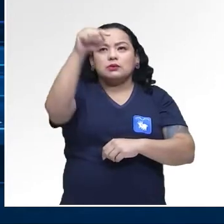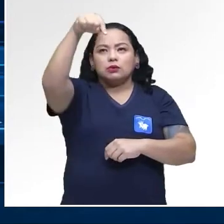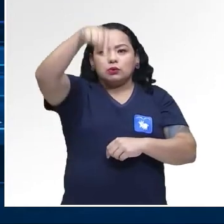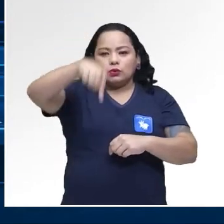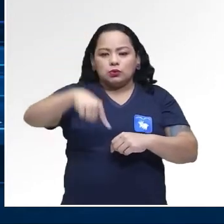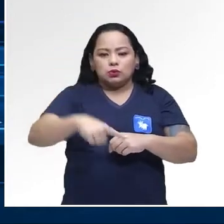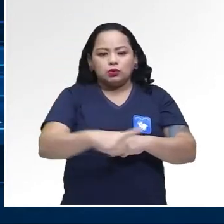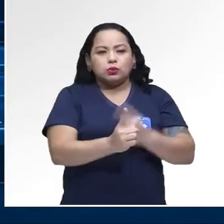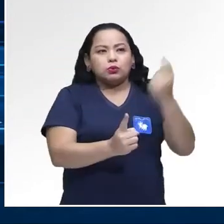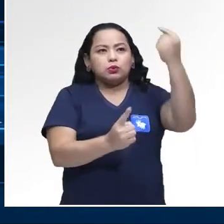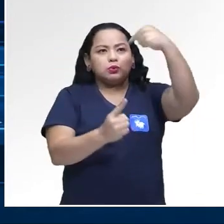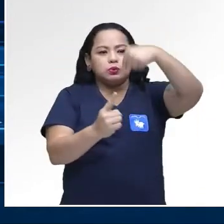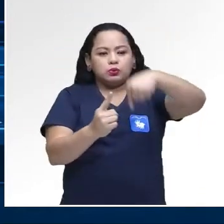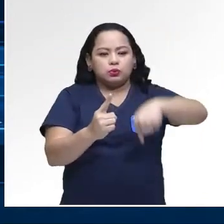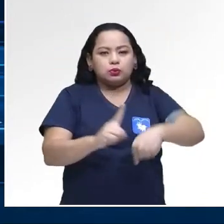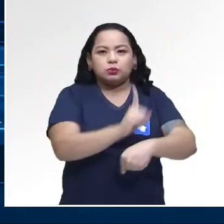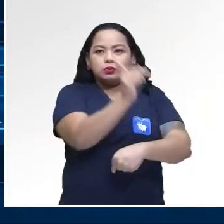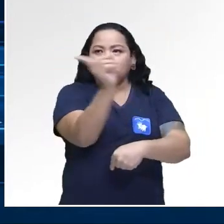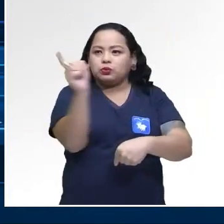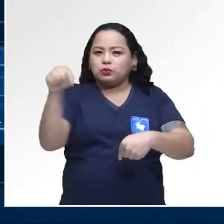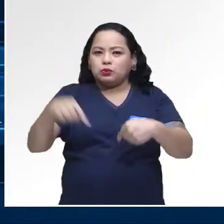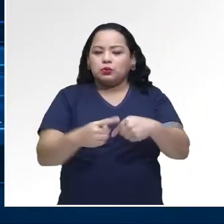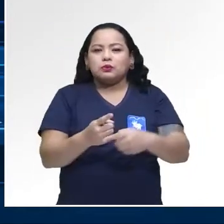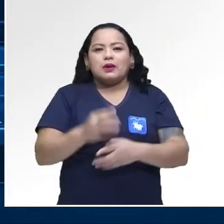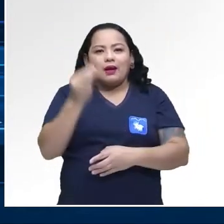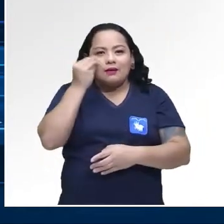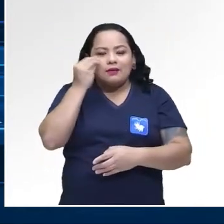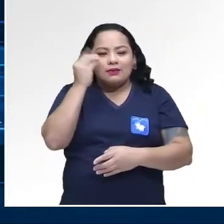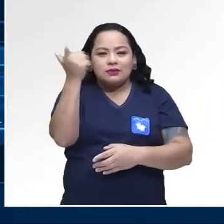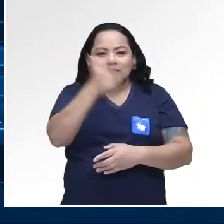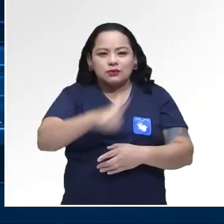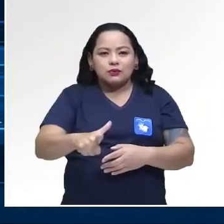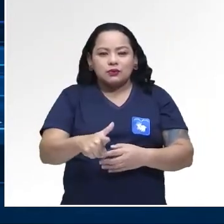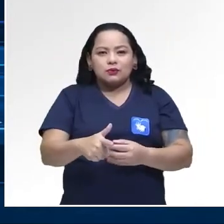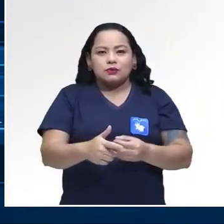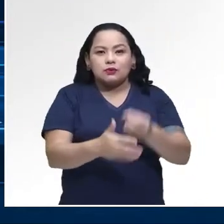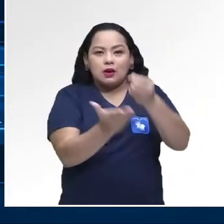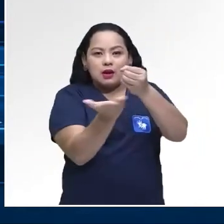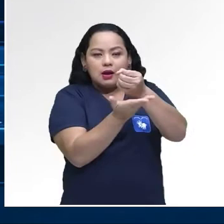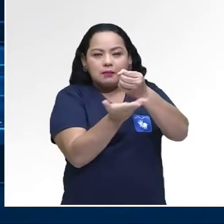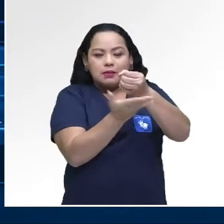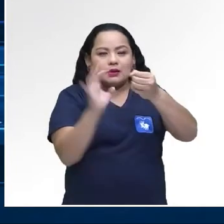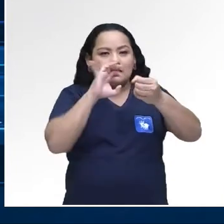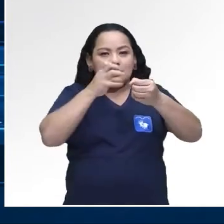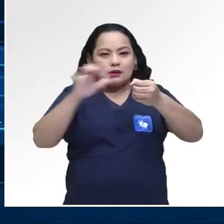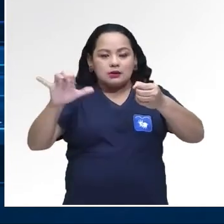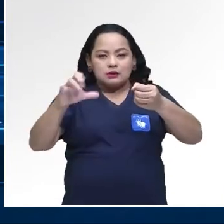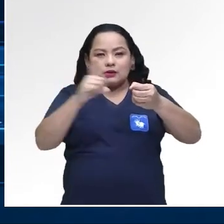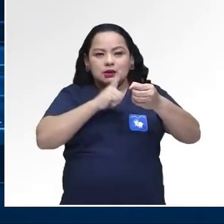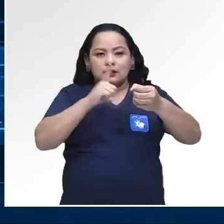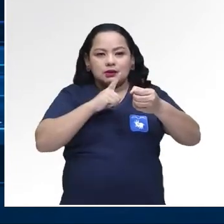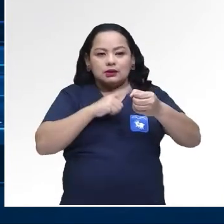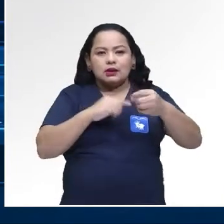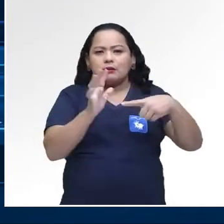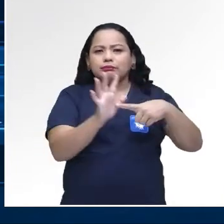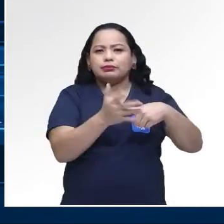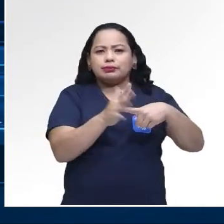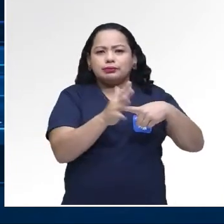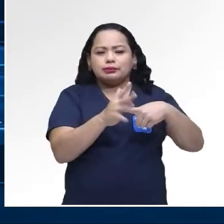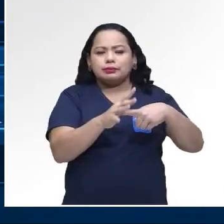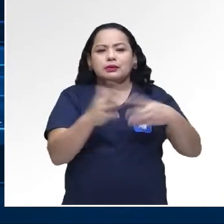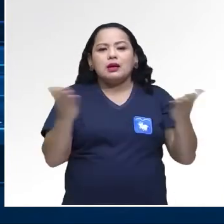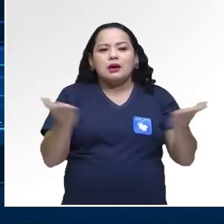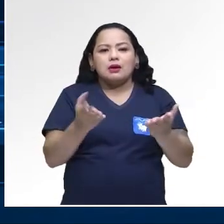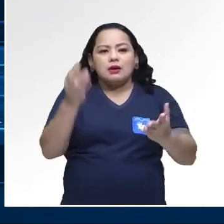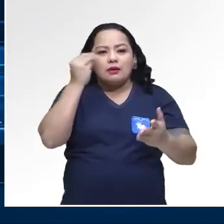sobre elas. Tá? Então, aqui eu observo novamente a minha fonte de energia, né, que é a minha bateria. Eu